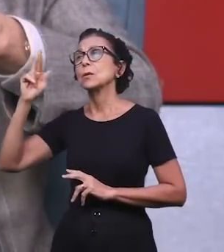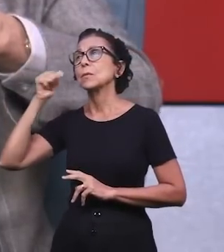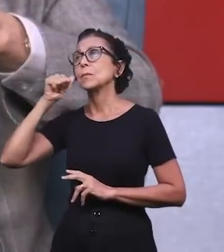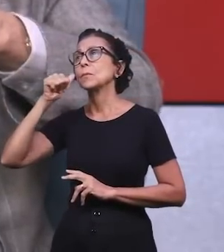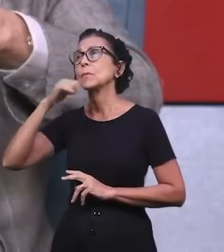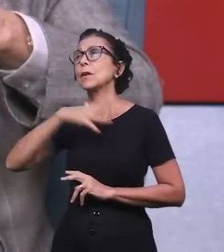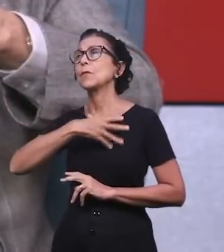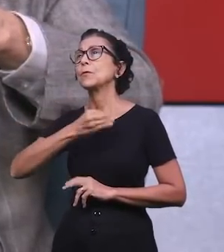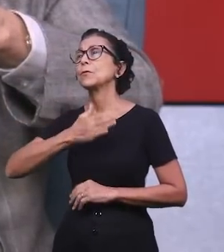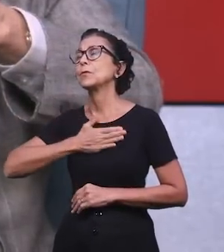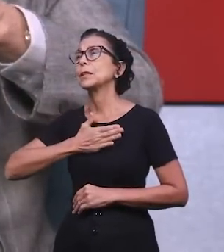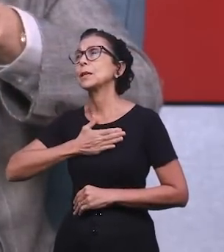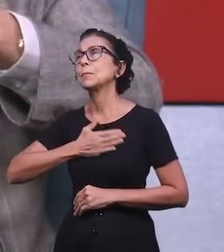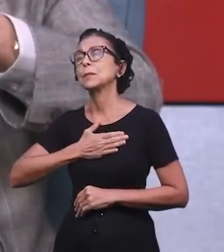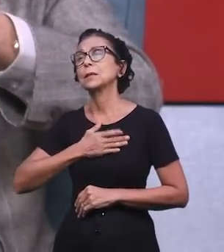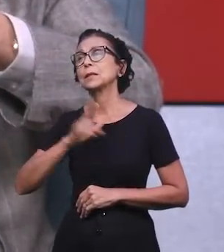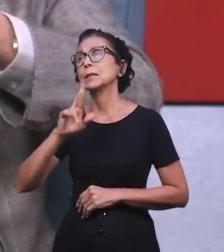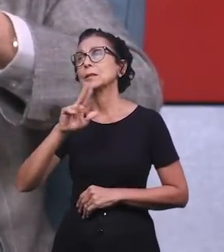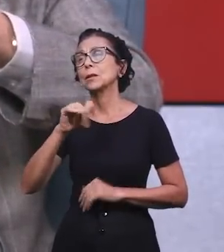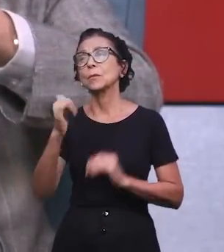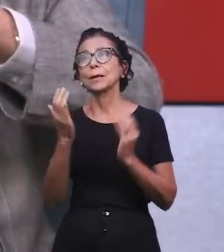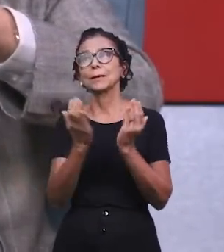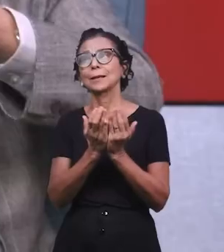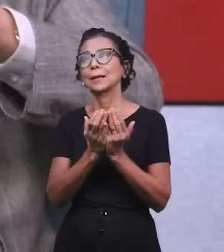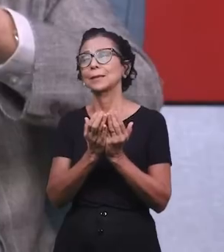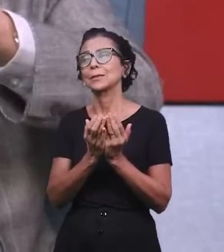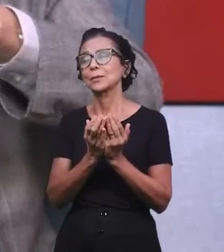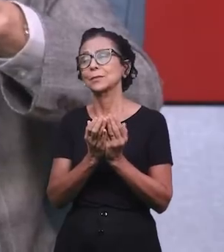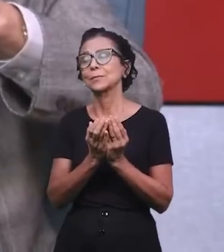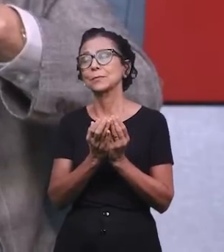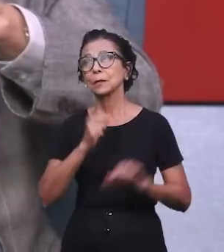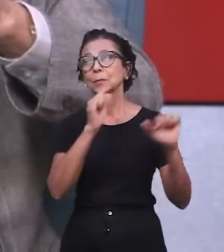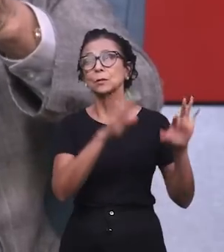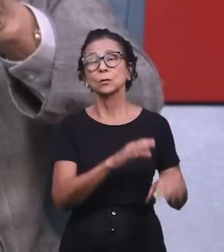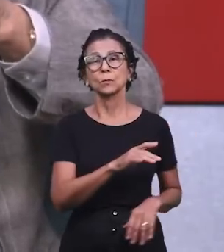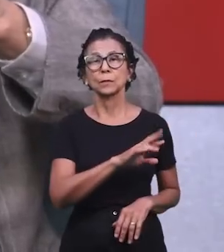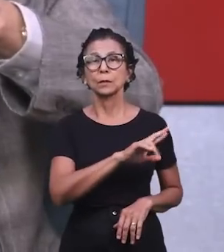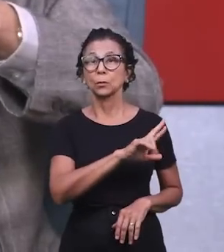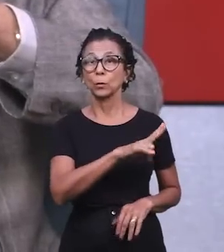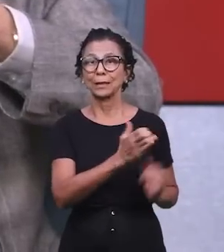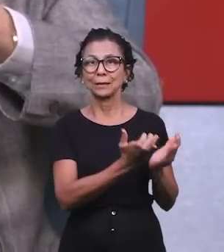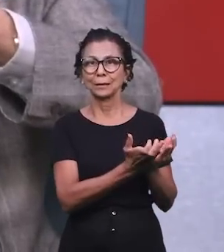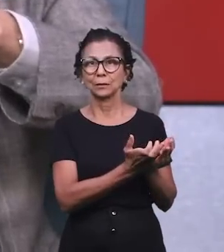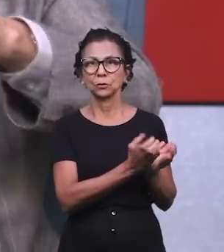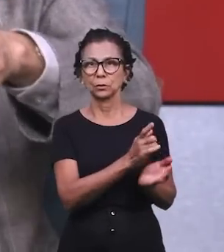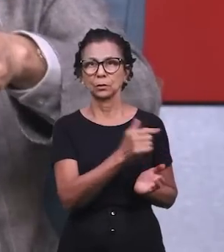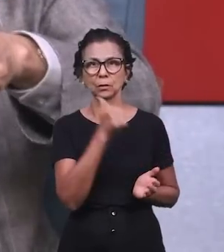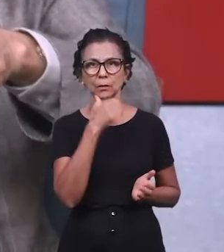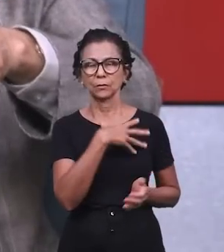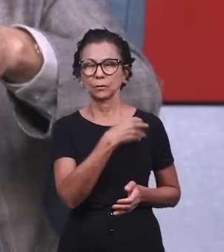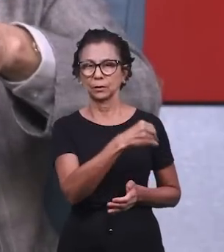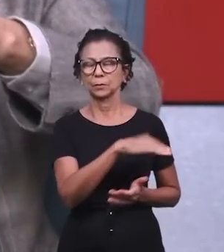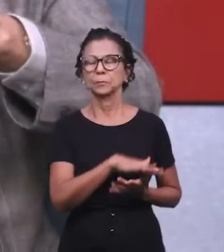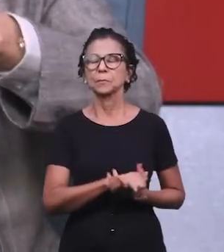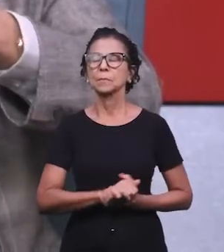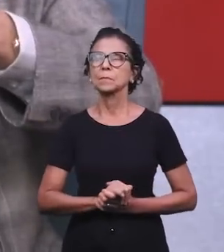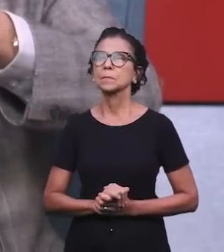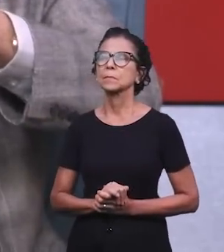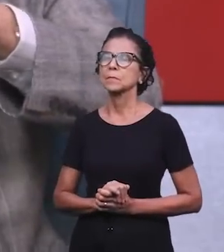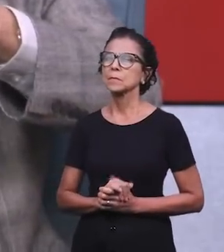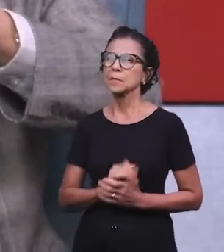está em casa. A filha não era crente. Interessante. Estava vindo e tal, mas não era crente. Mas ela já tinha se